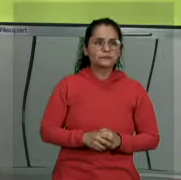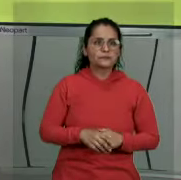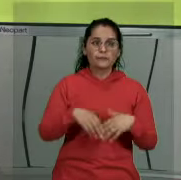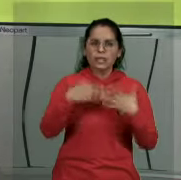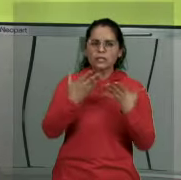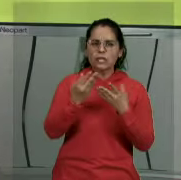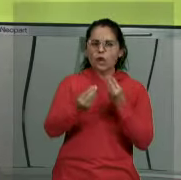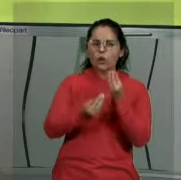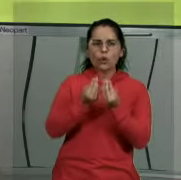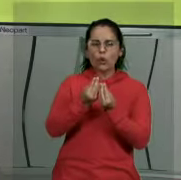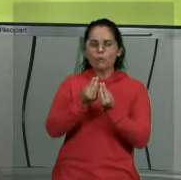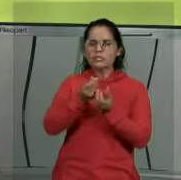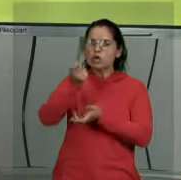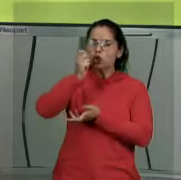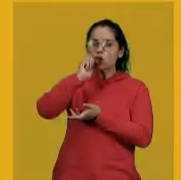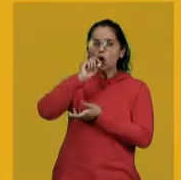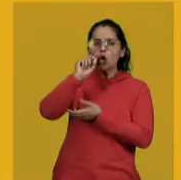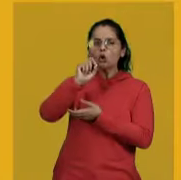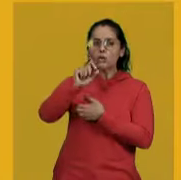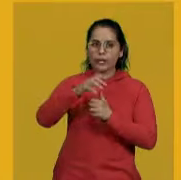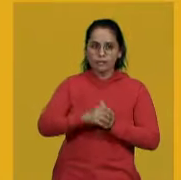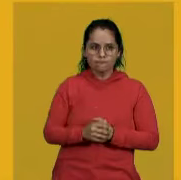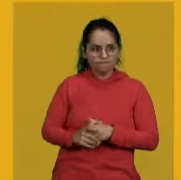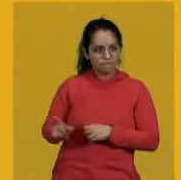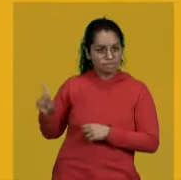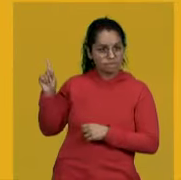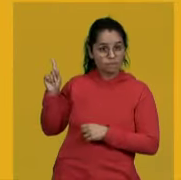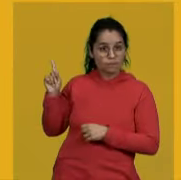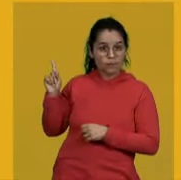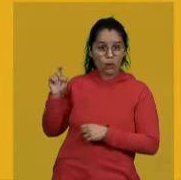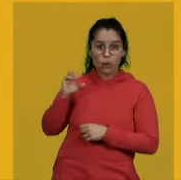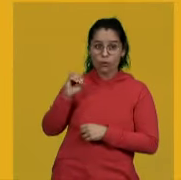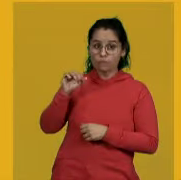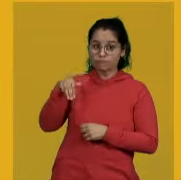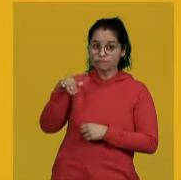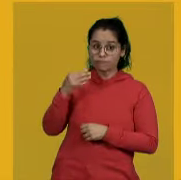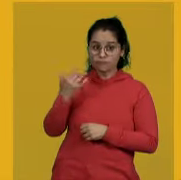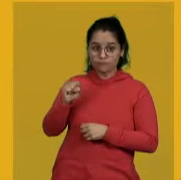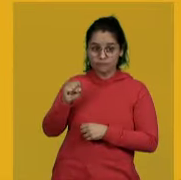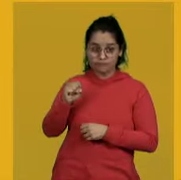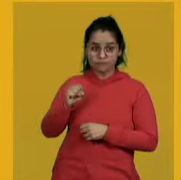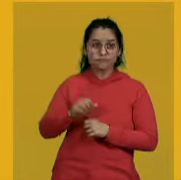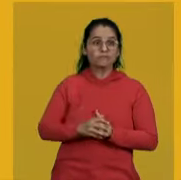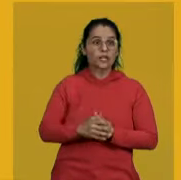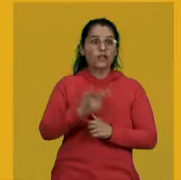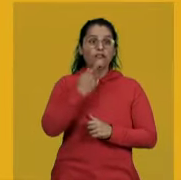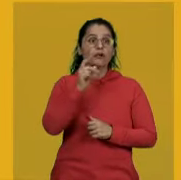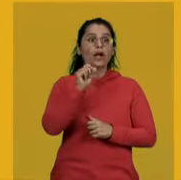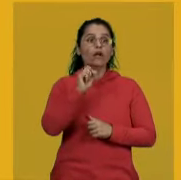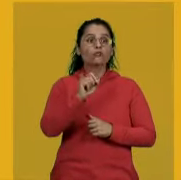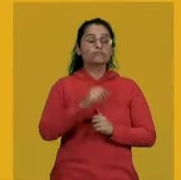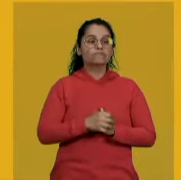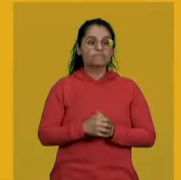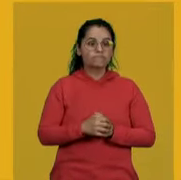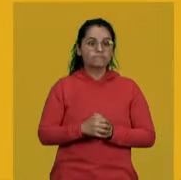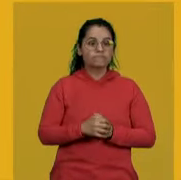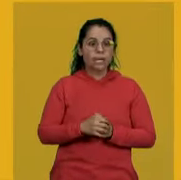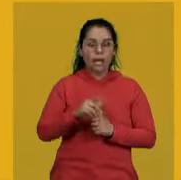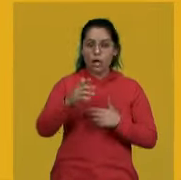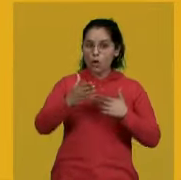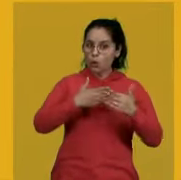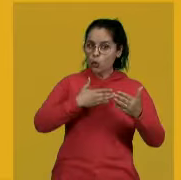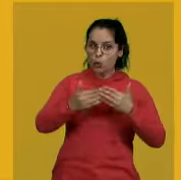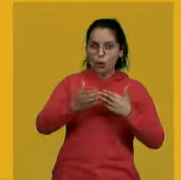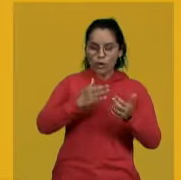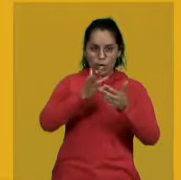Então, o que são drogas? Drogas, segundo definição da Organização Mundial da Saúde, é